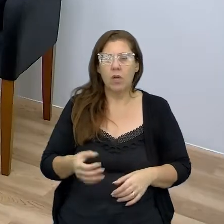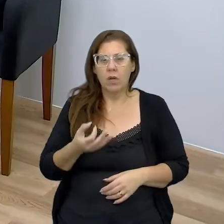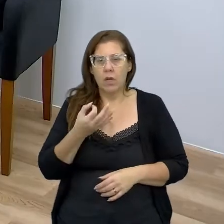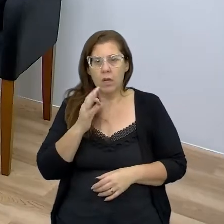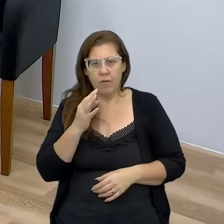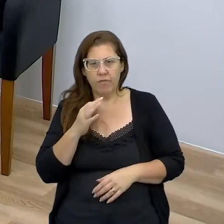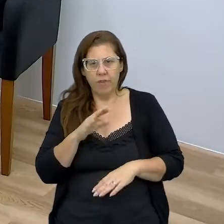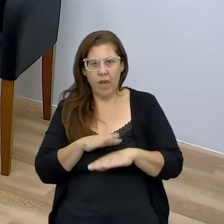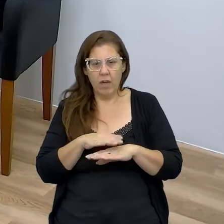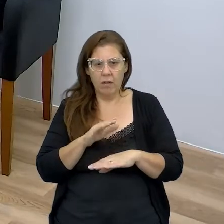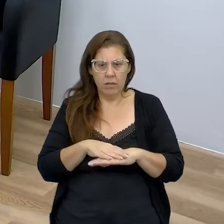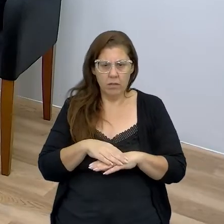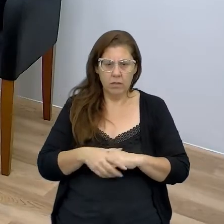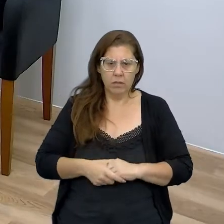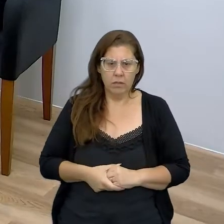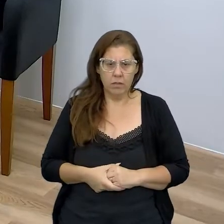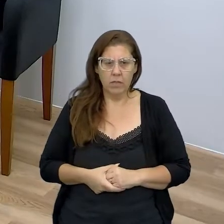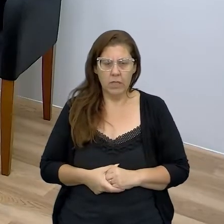faltando café.